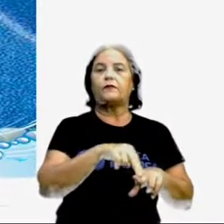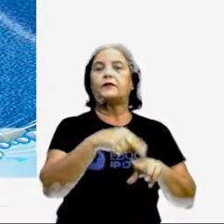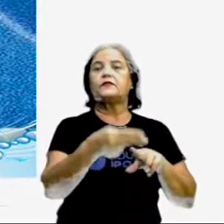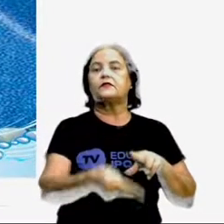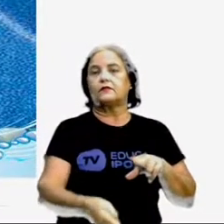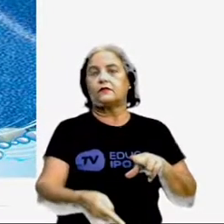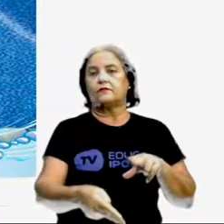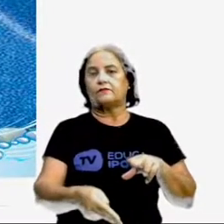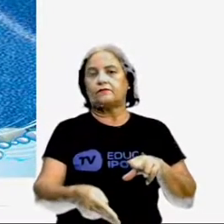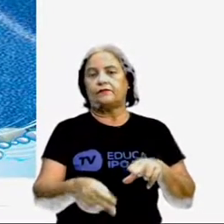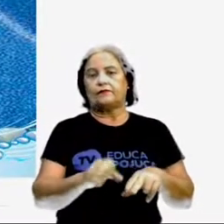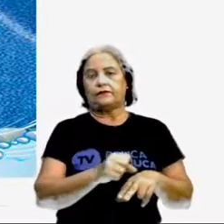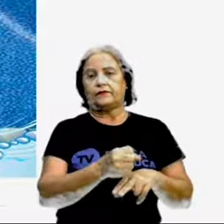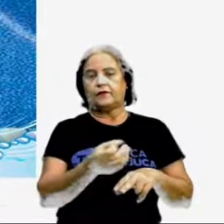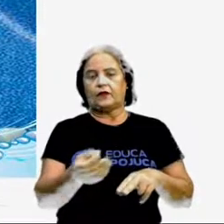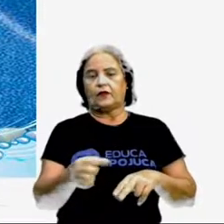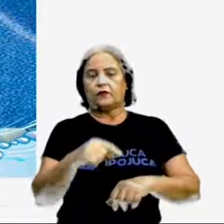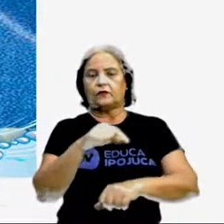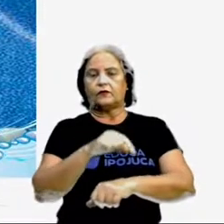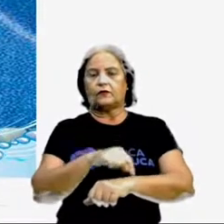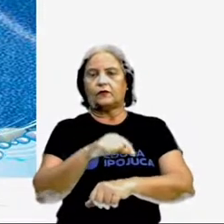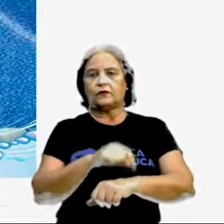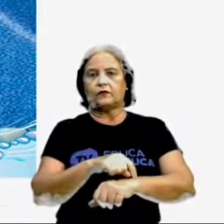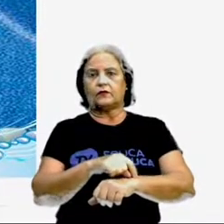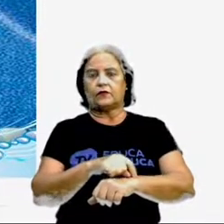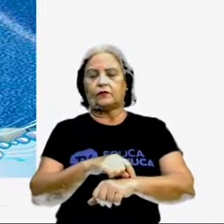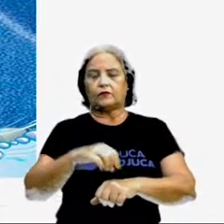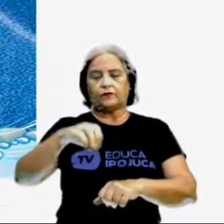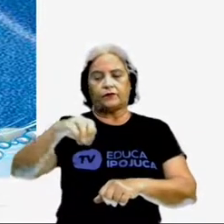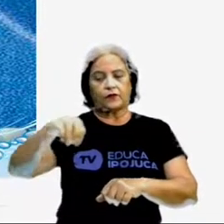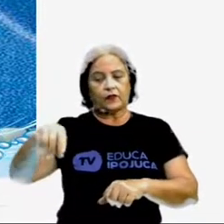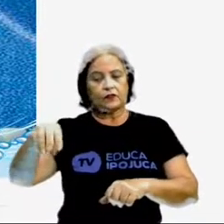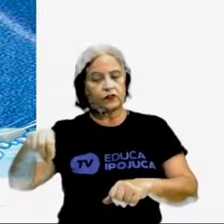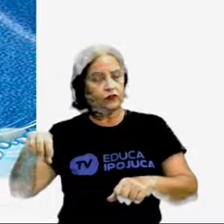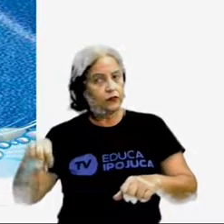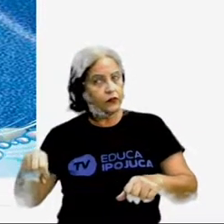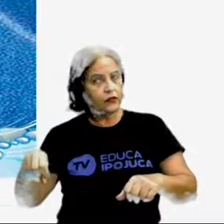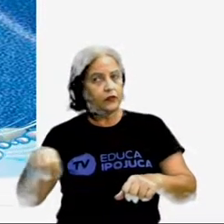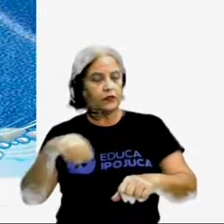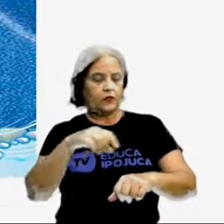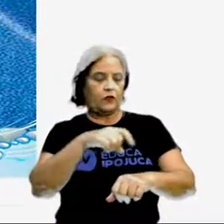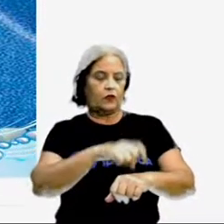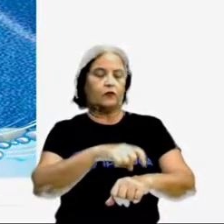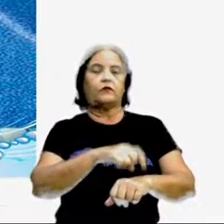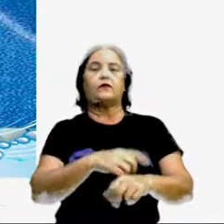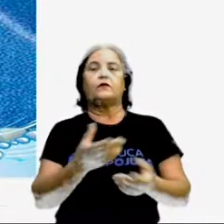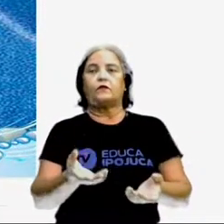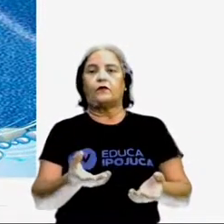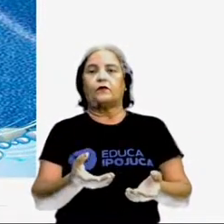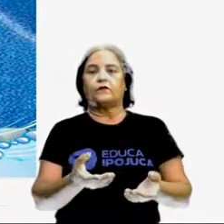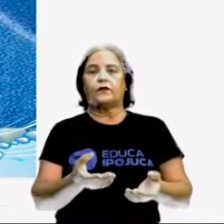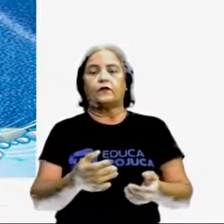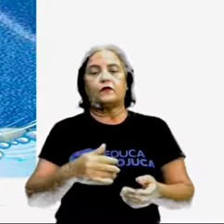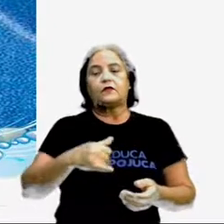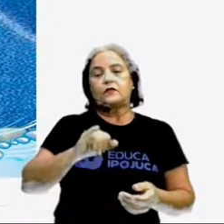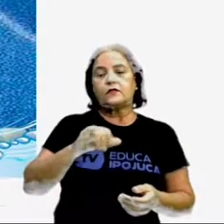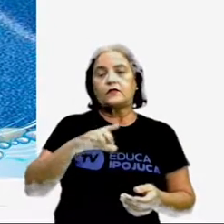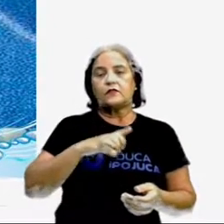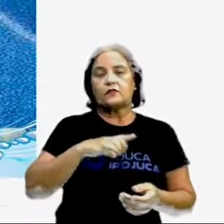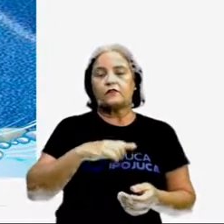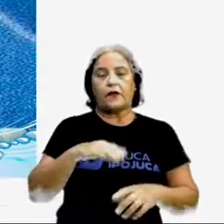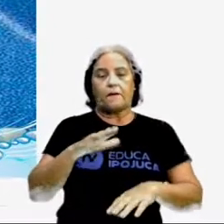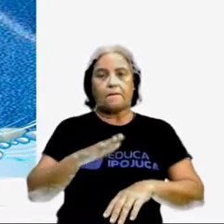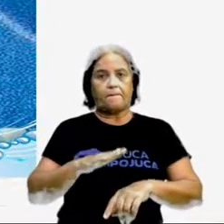lá. O tempo, as torneiras e o tempo. Será que se eu tiver mais